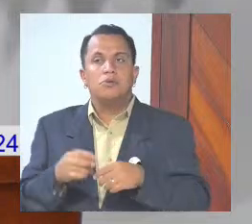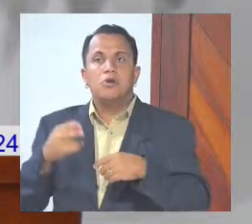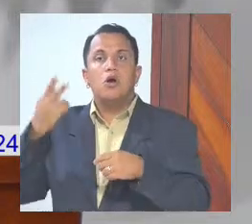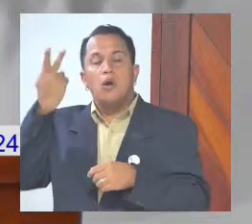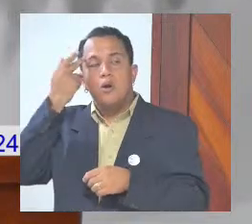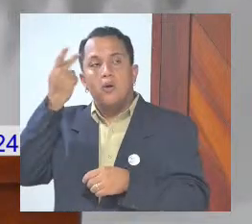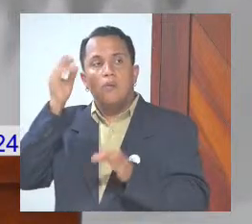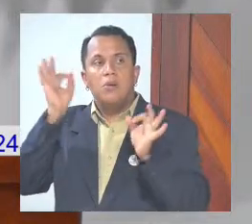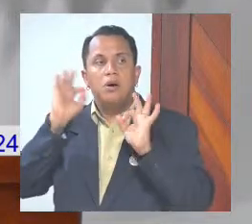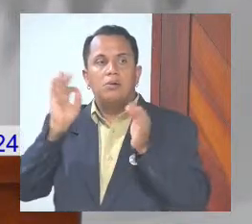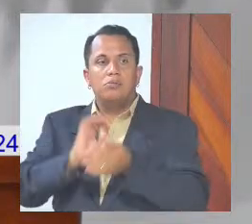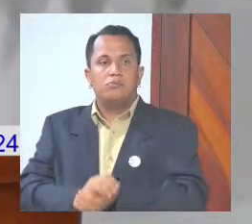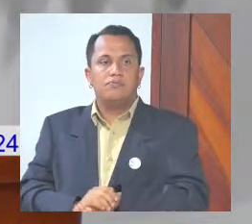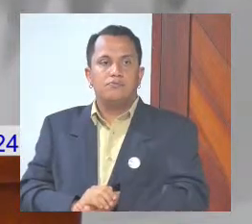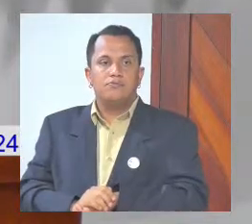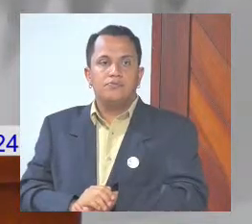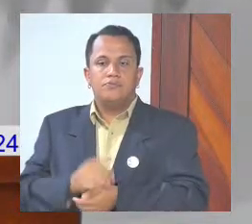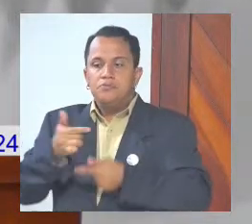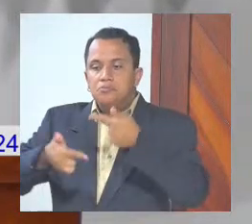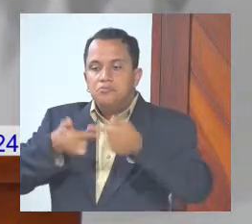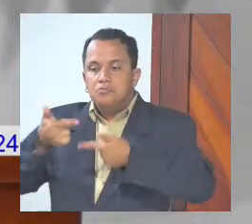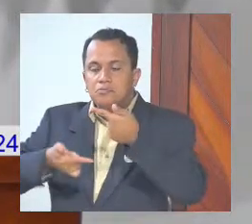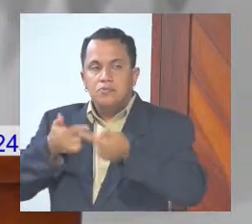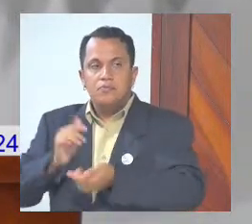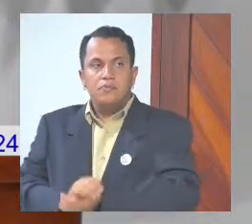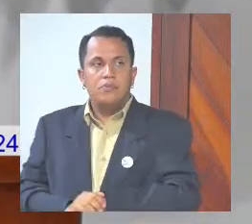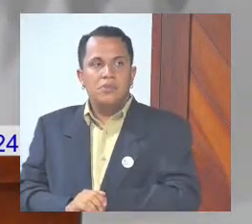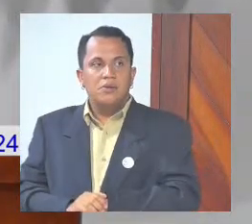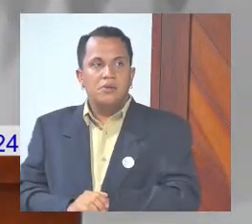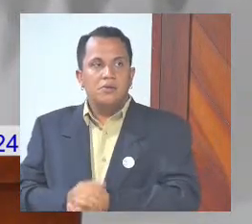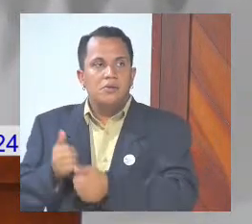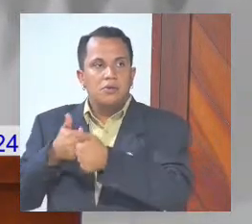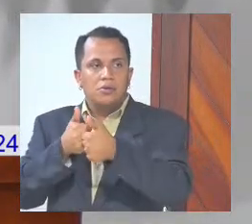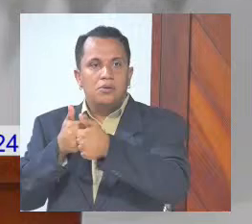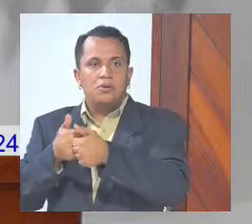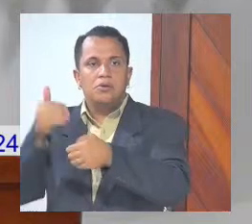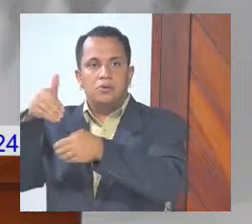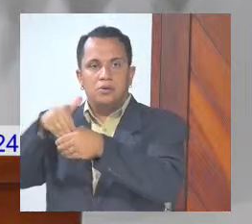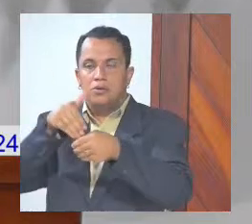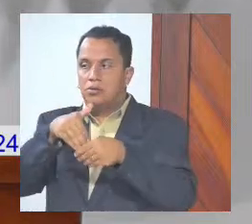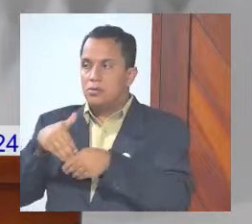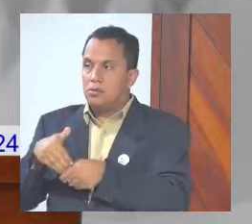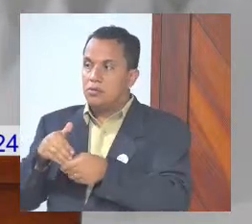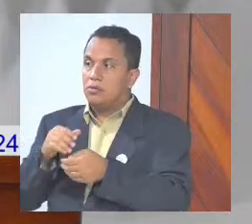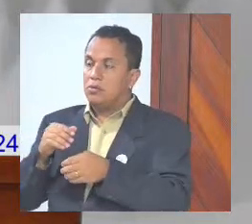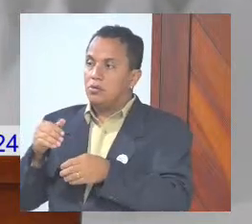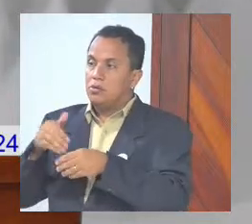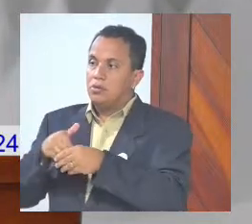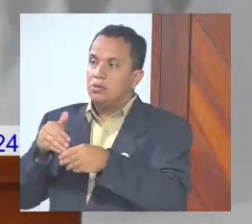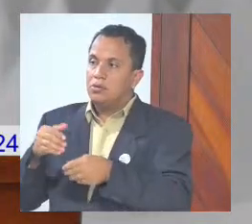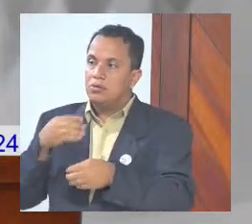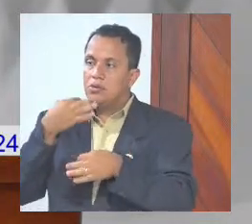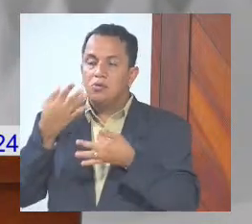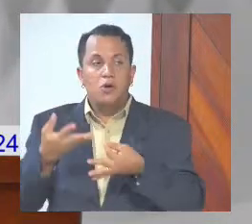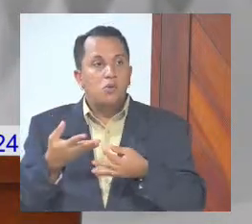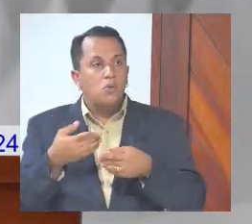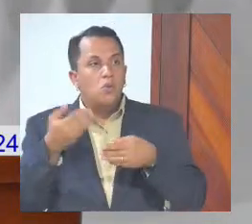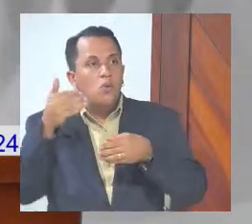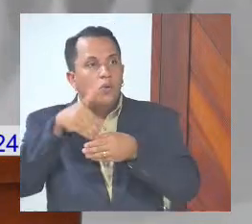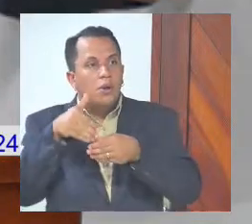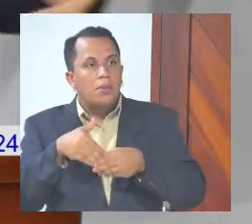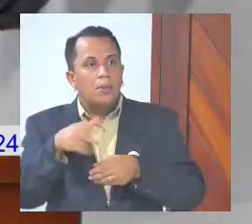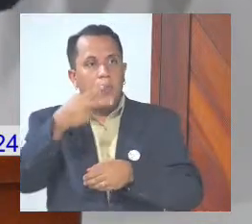normal no processo democrático. Acompanhou, votou. Pô, meu vereador está votando tudo a favor